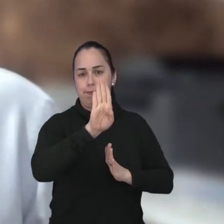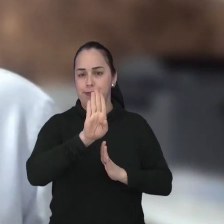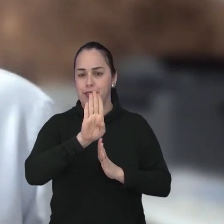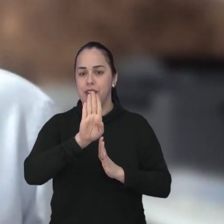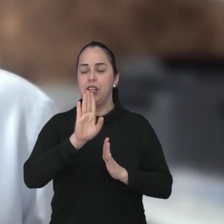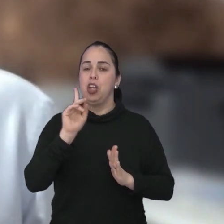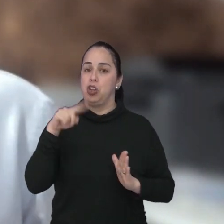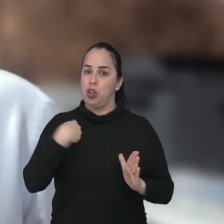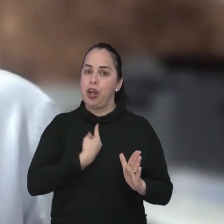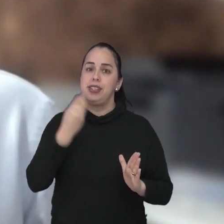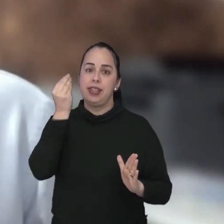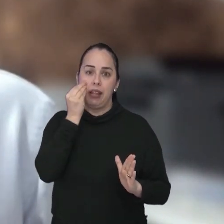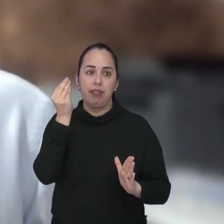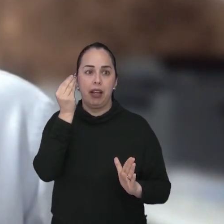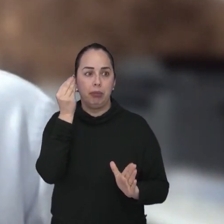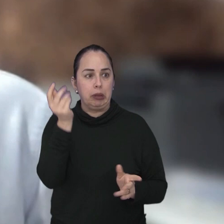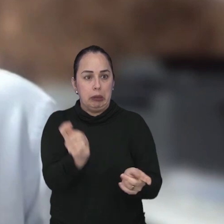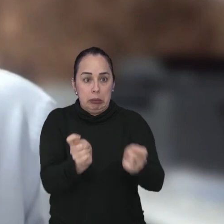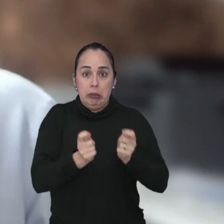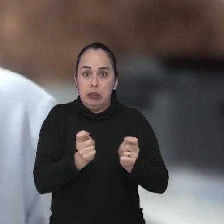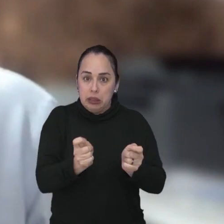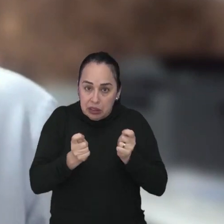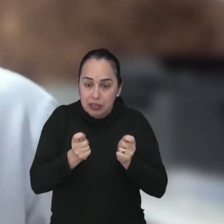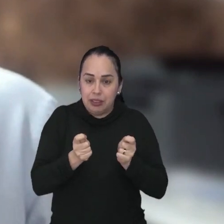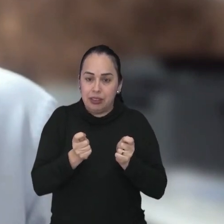muito fortemente, a gente tentou combater via